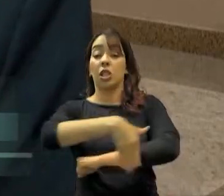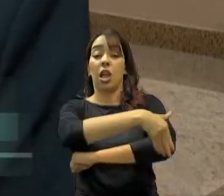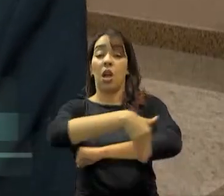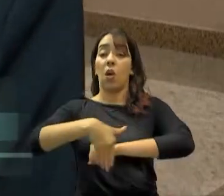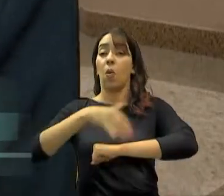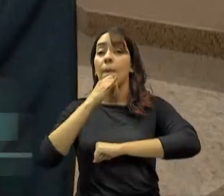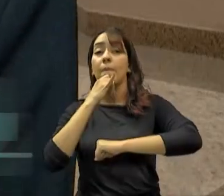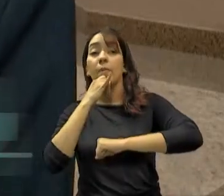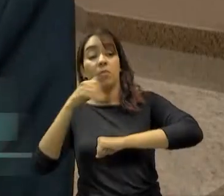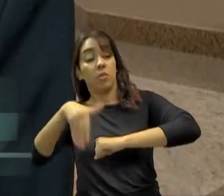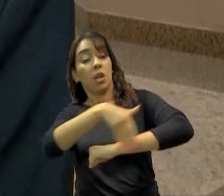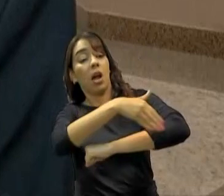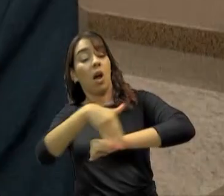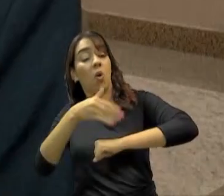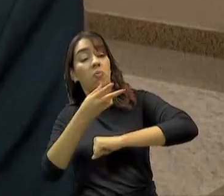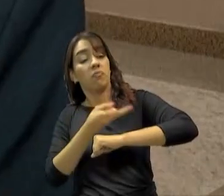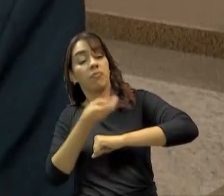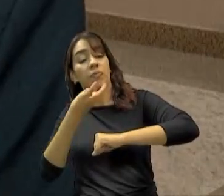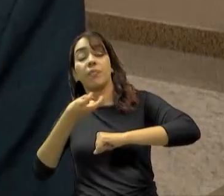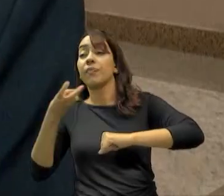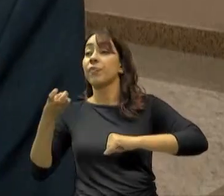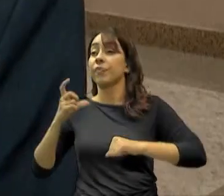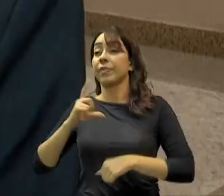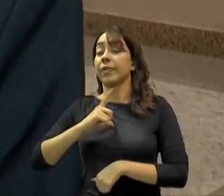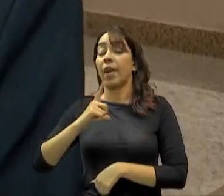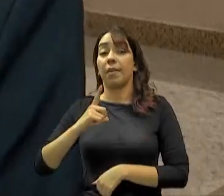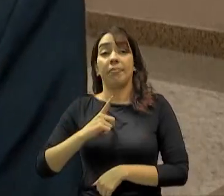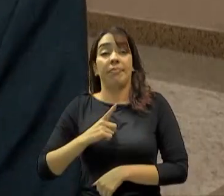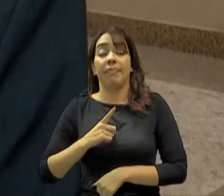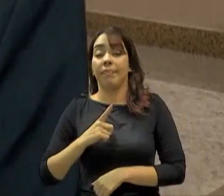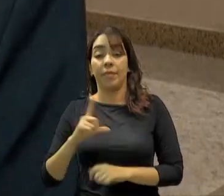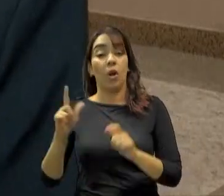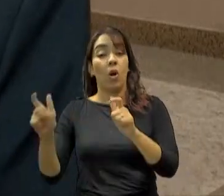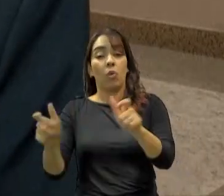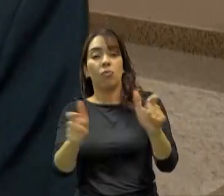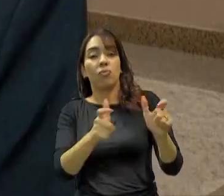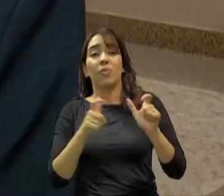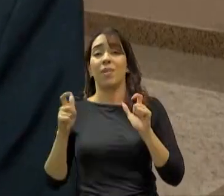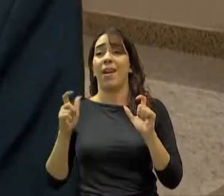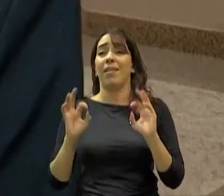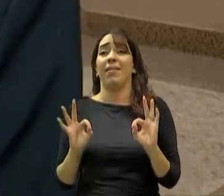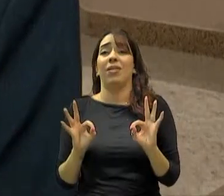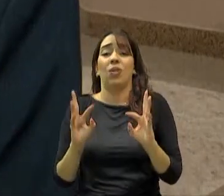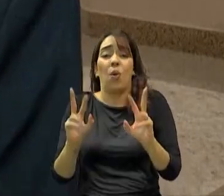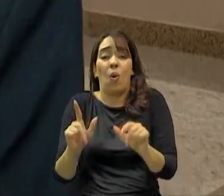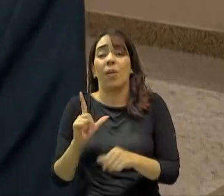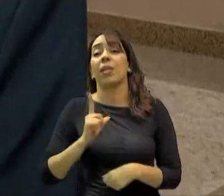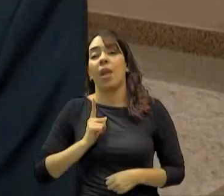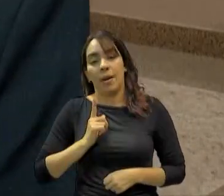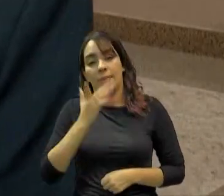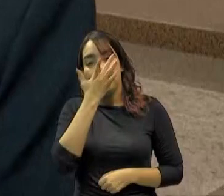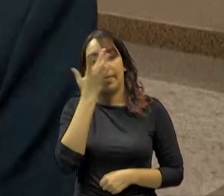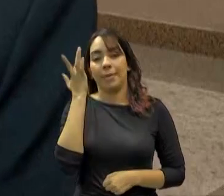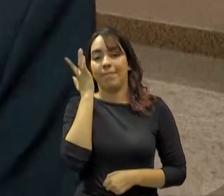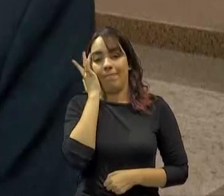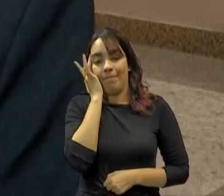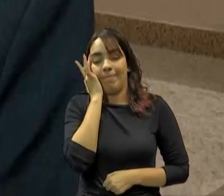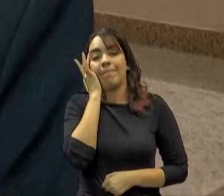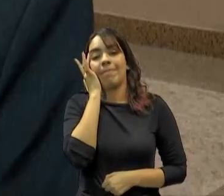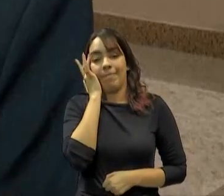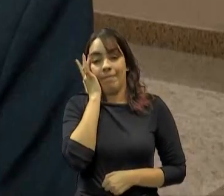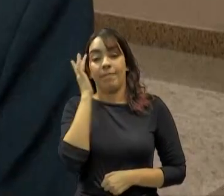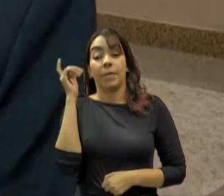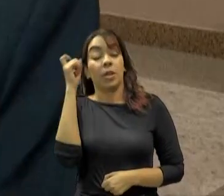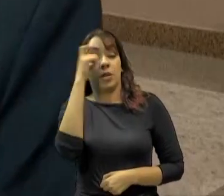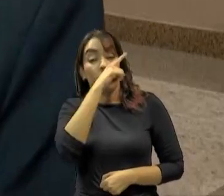né Por onde você vai você percebe que as vulnerabilidades aumentaram e as vulnerabilidades levam a mais